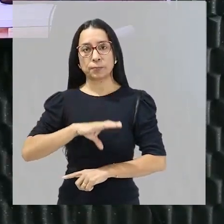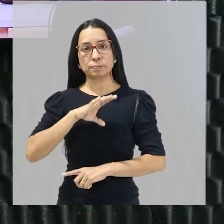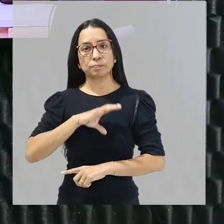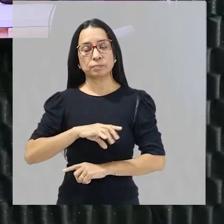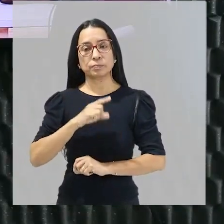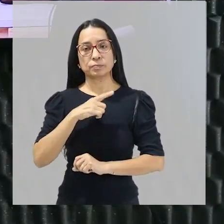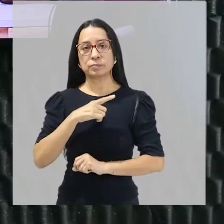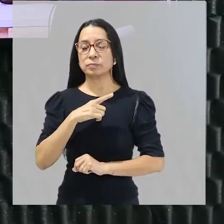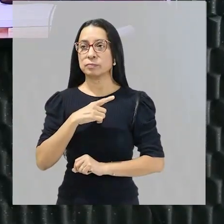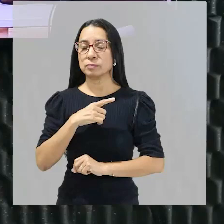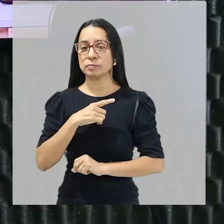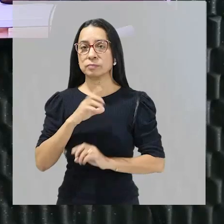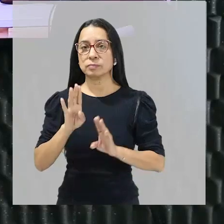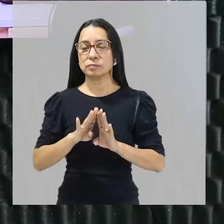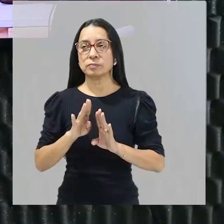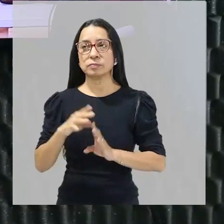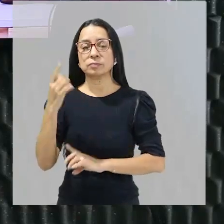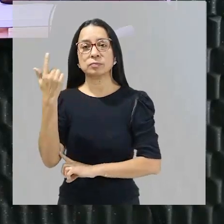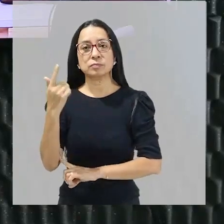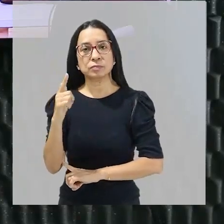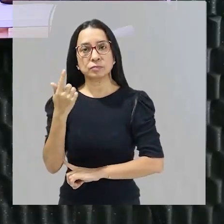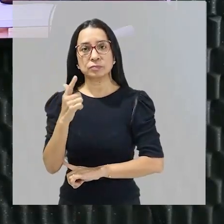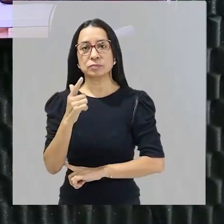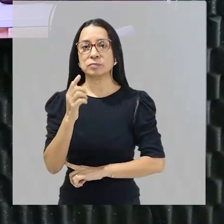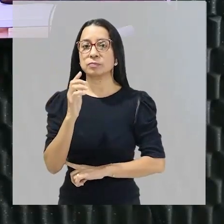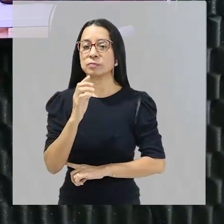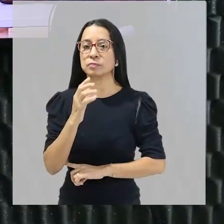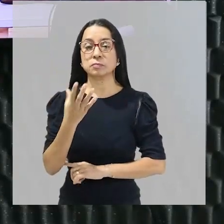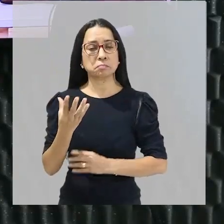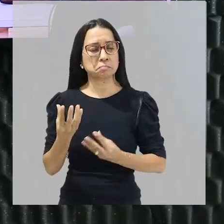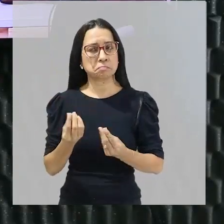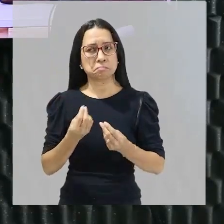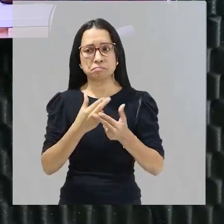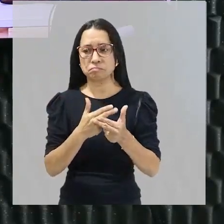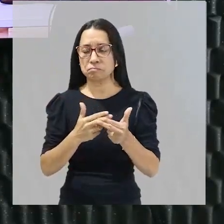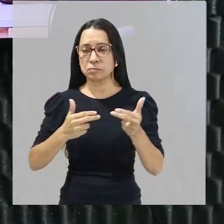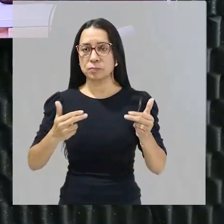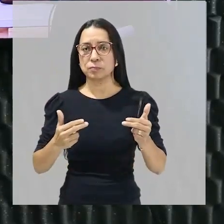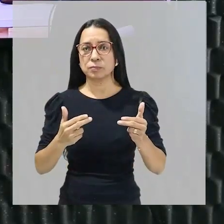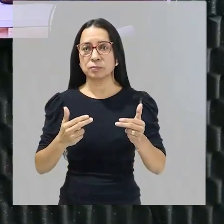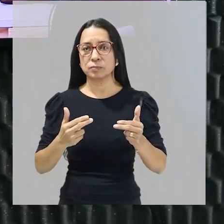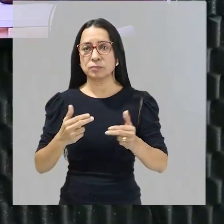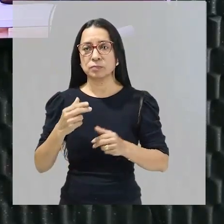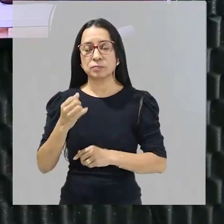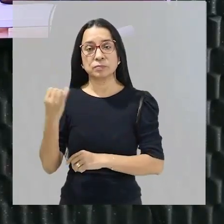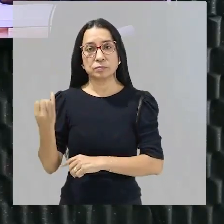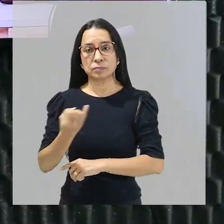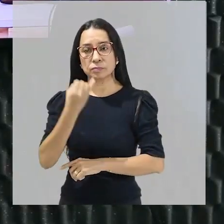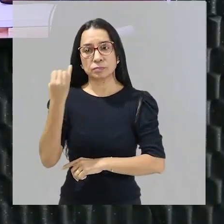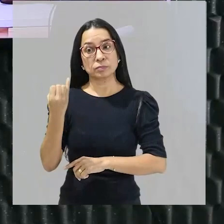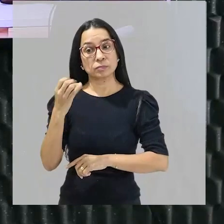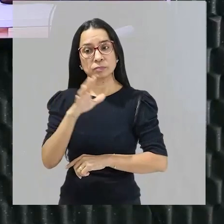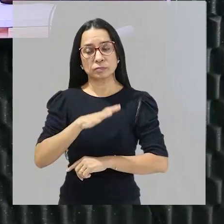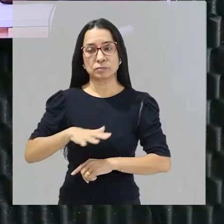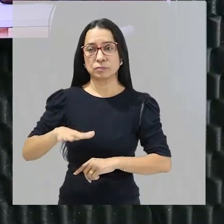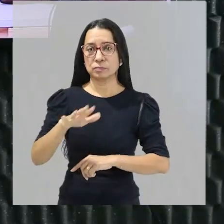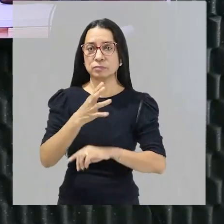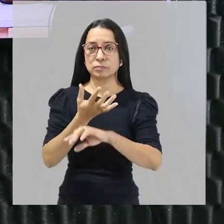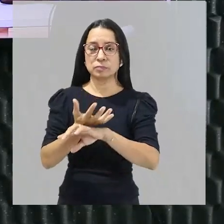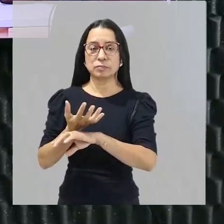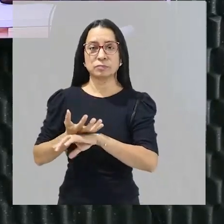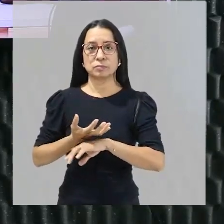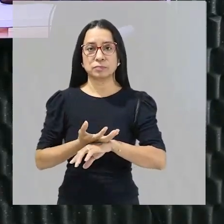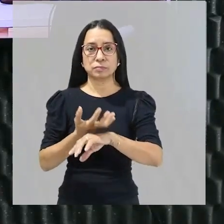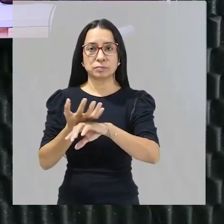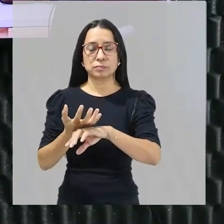nós temos um pouco ali da geografia, nós temos, na verdade, muita coisa interessante para todas as áreas. Mas antes disso, eu quero te convidar